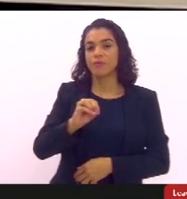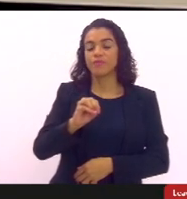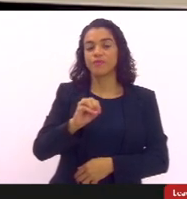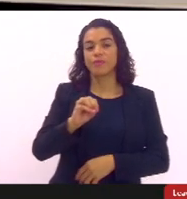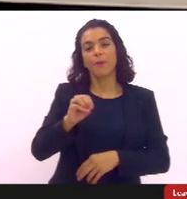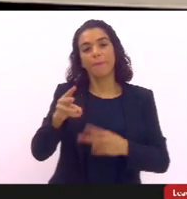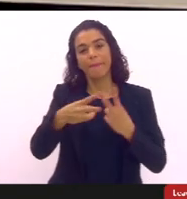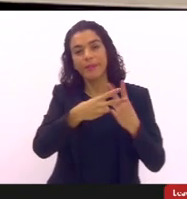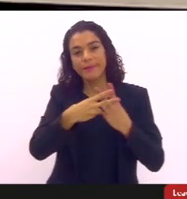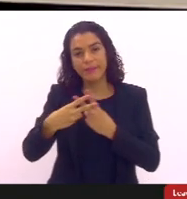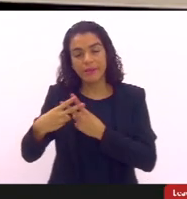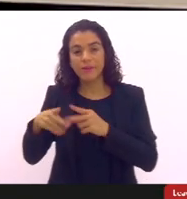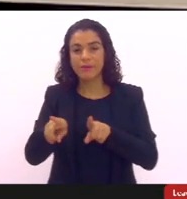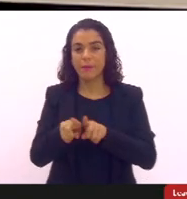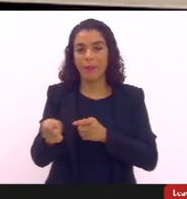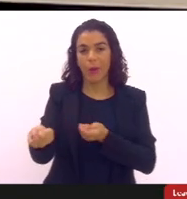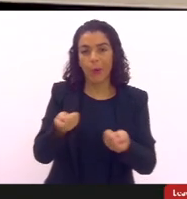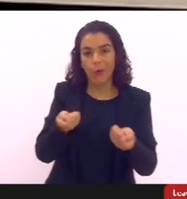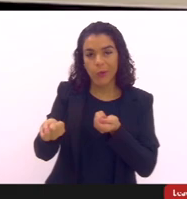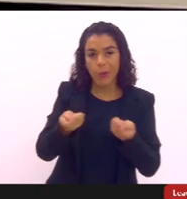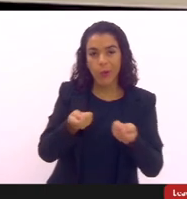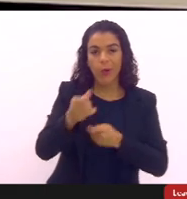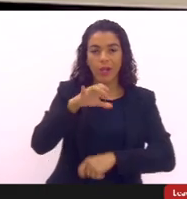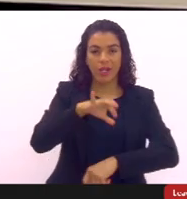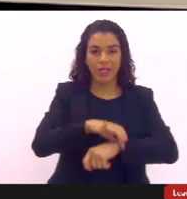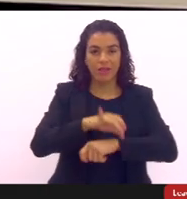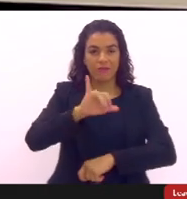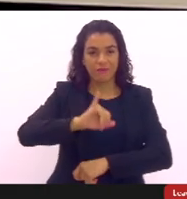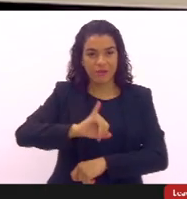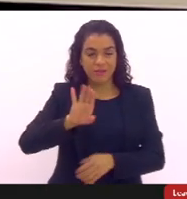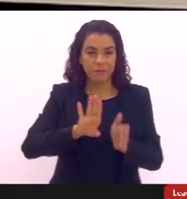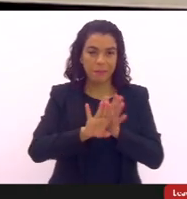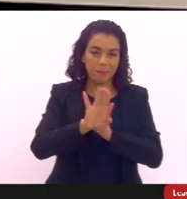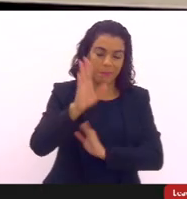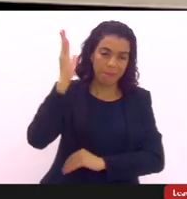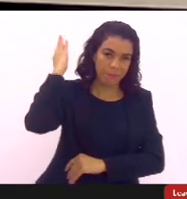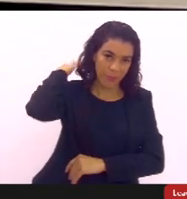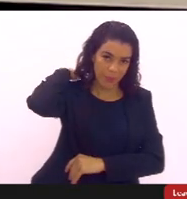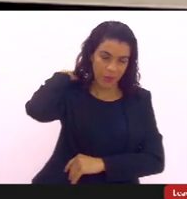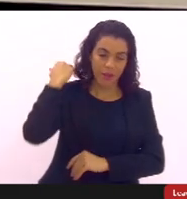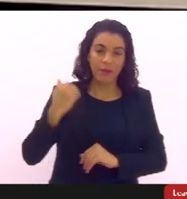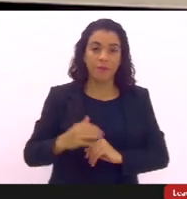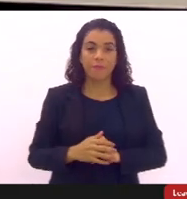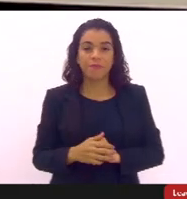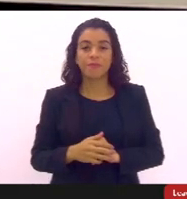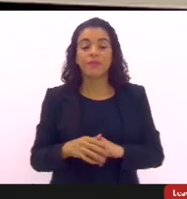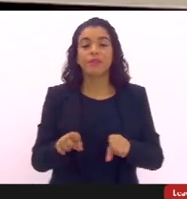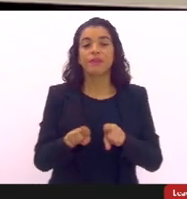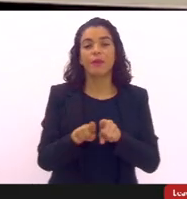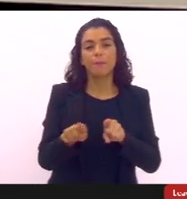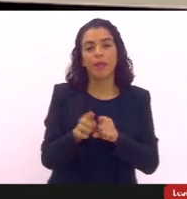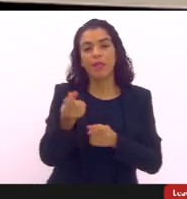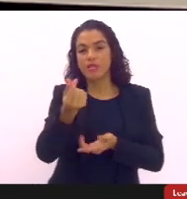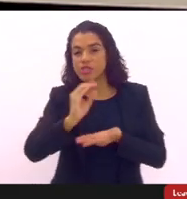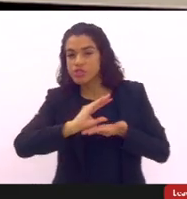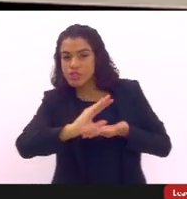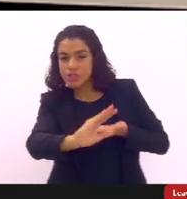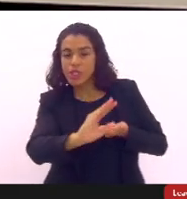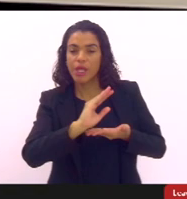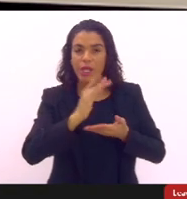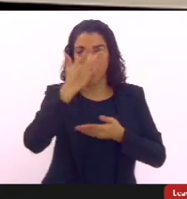programa de controle da tuberculose no âmbito do sistema prisional, com custeio pessoal